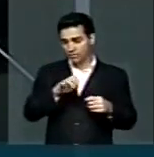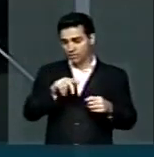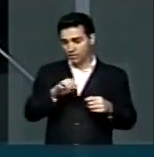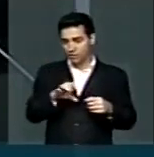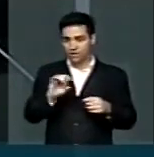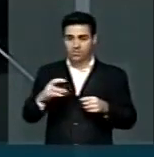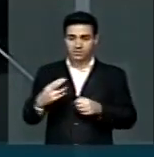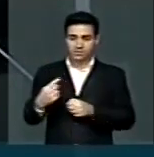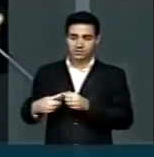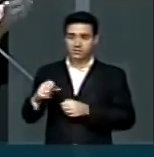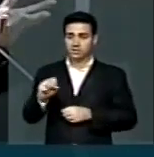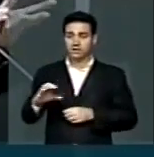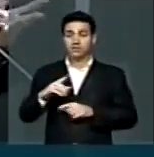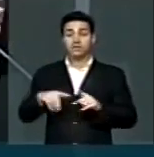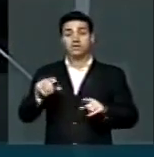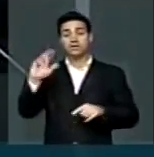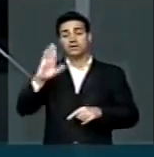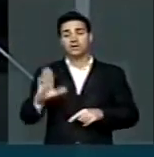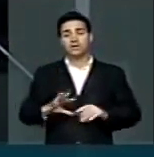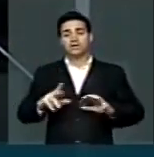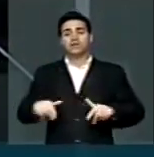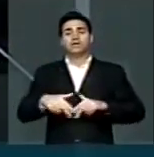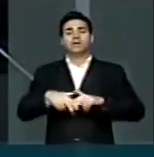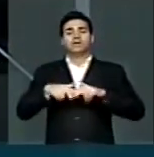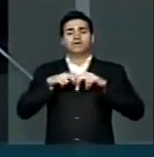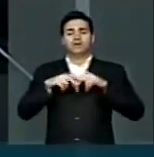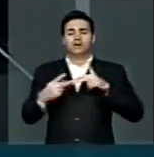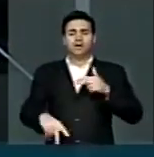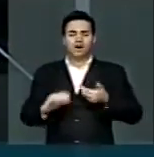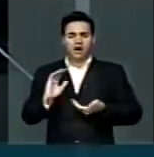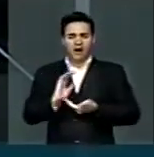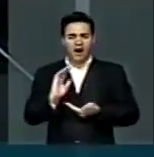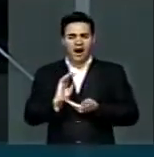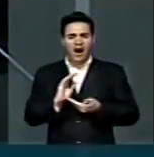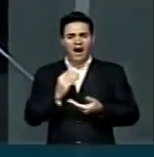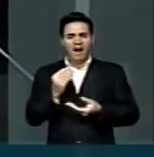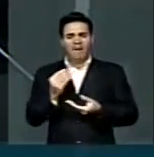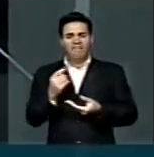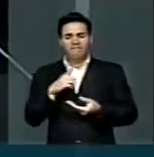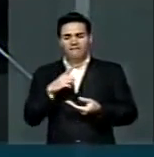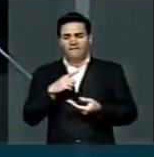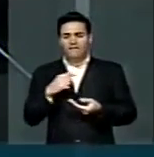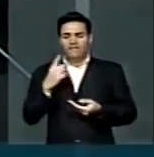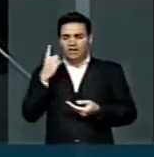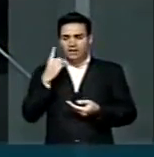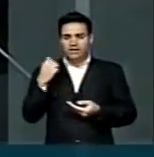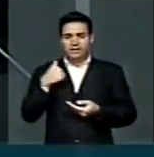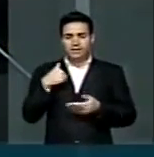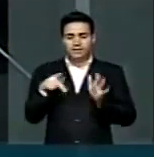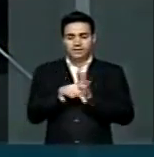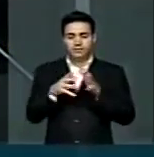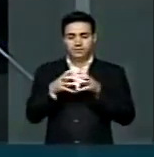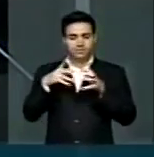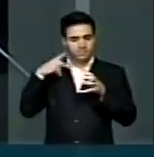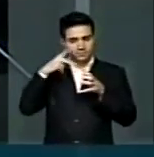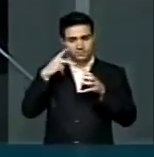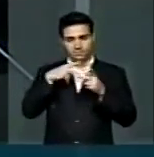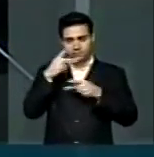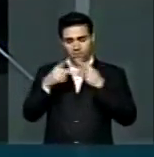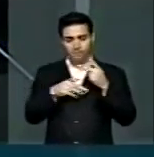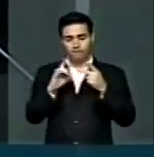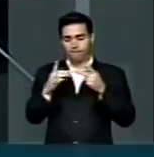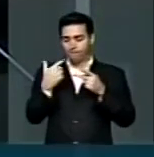Santa Catarina, mas para o Brasil. Por isso, a Câmara dos Deputados, através desse deputado e do meu partido, deseja